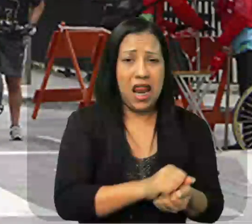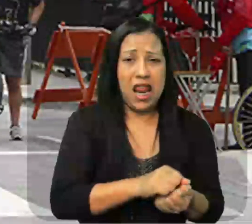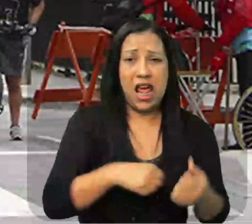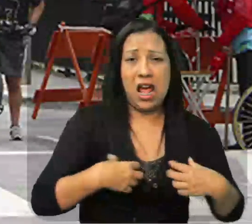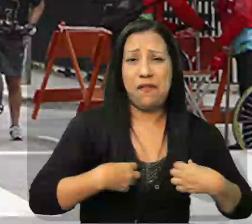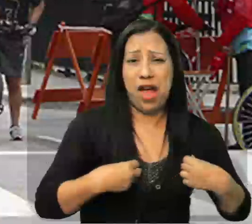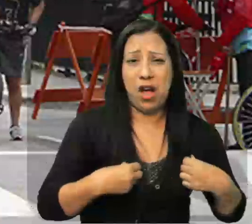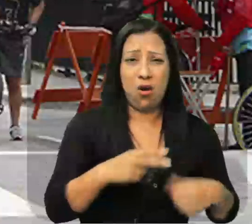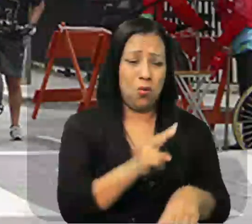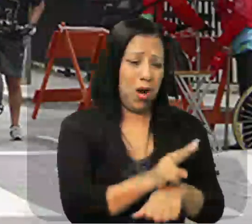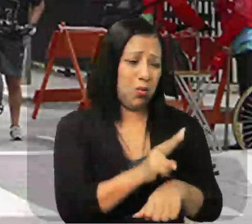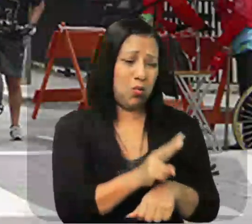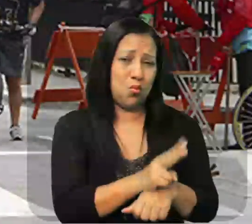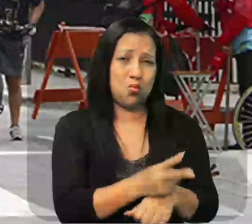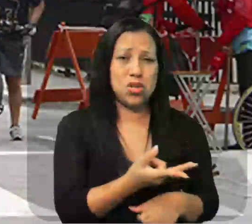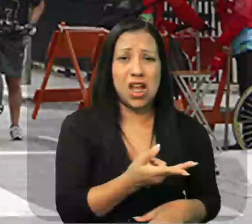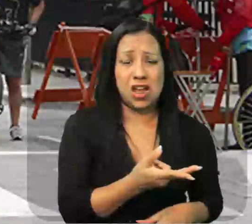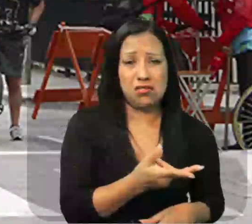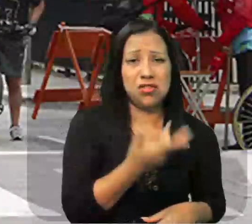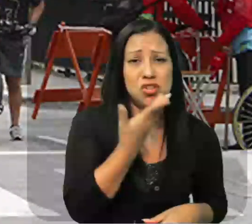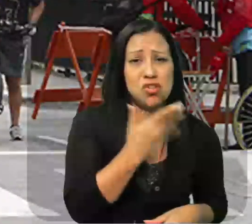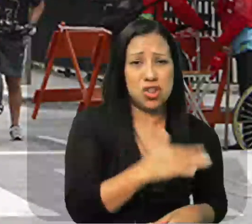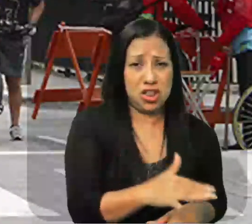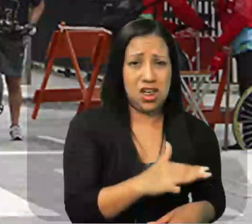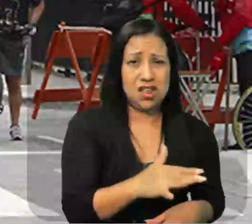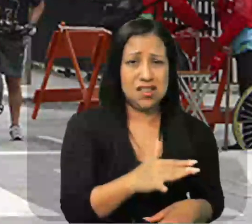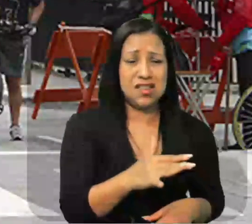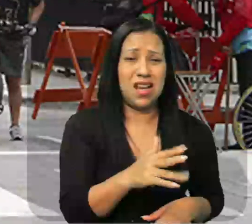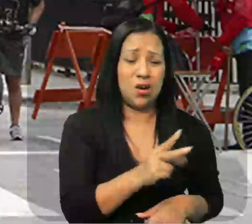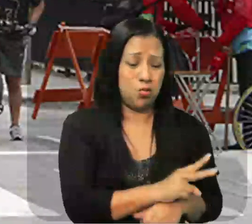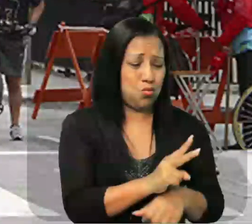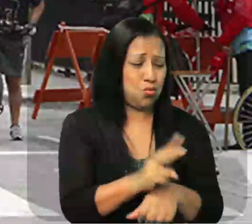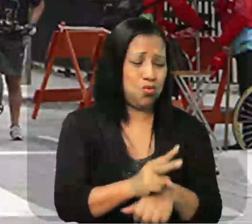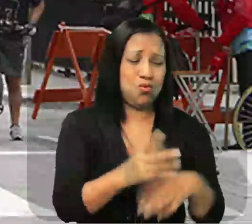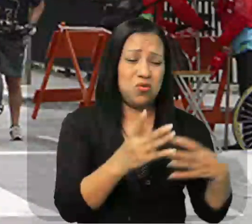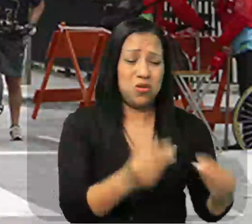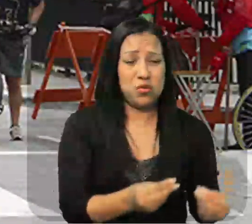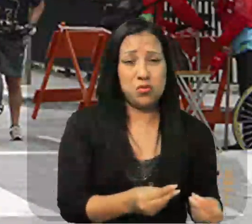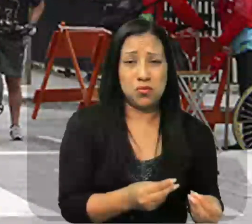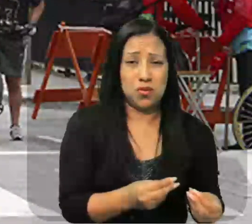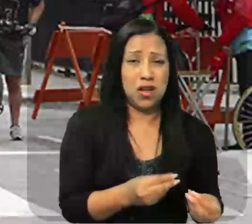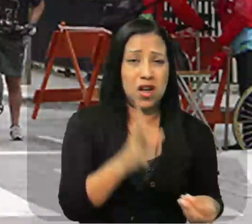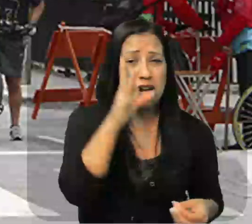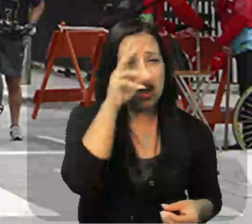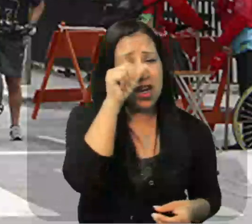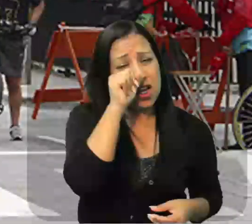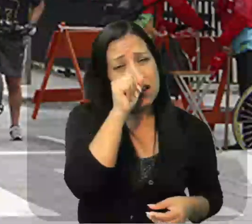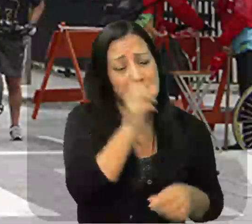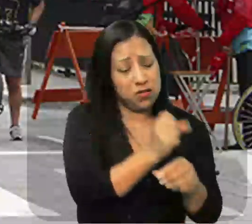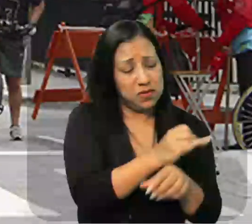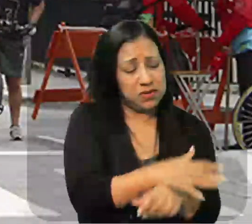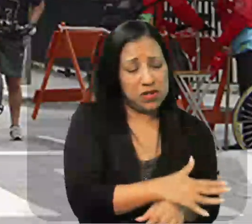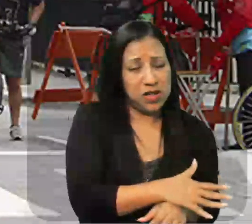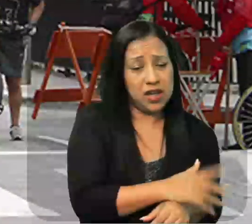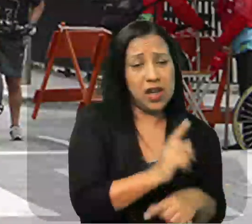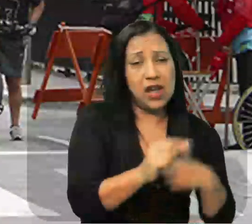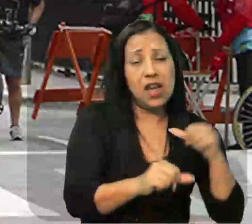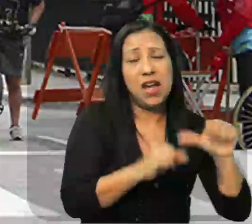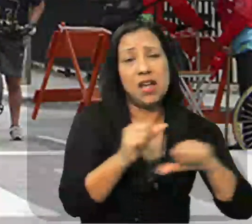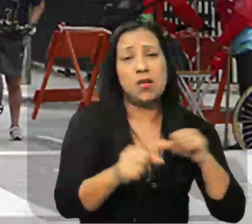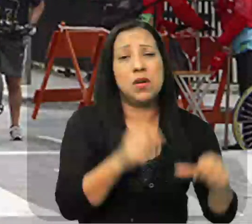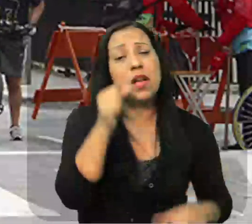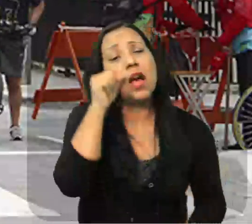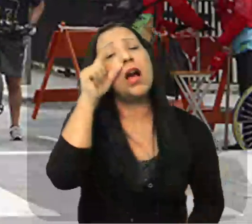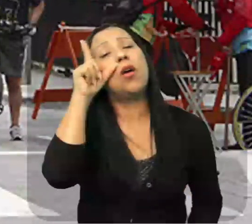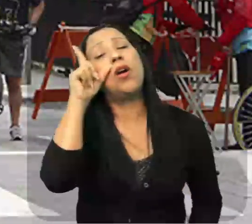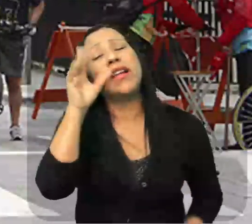faz a janta, cuida de roupa, cuida de menino, cuida de tudo, e vai dormir tarde e acordar